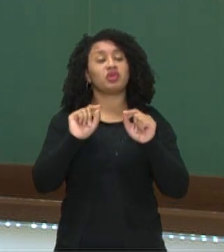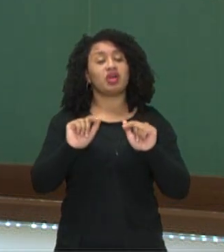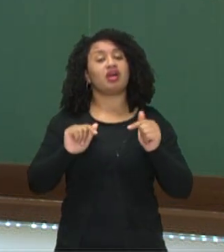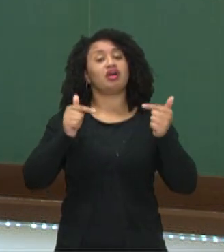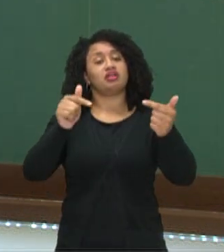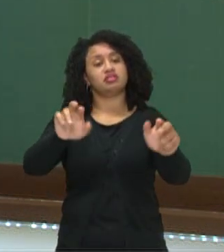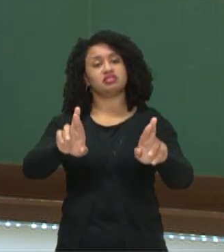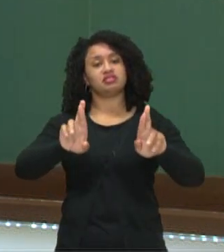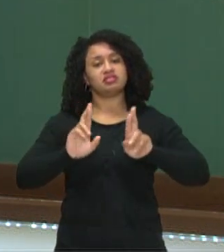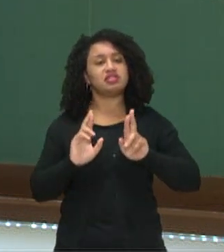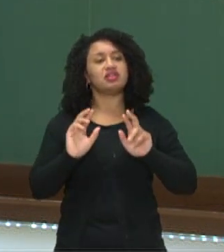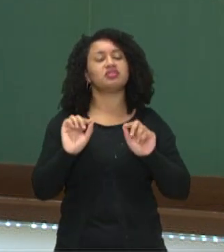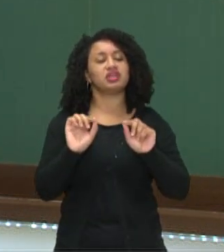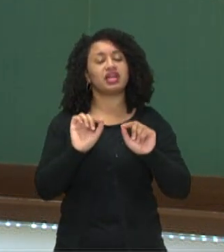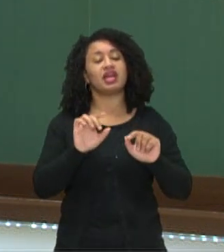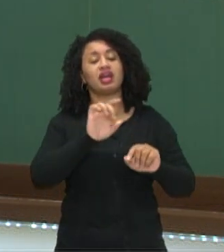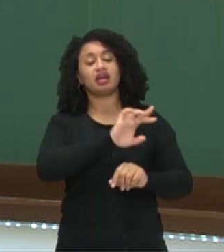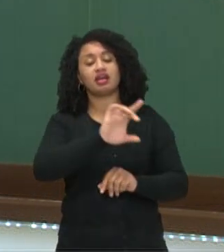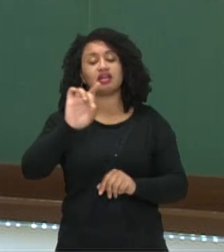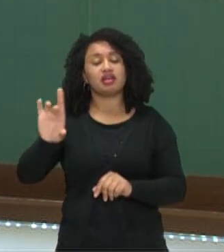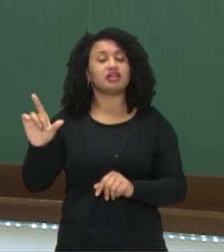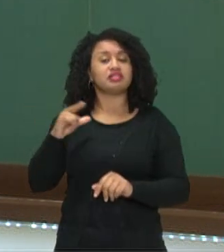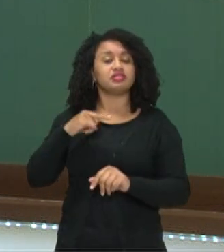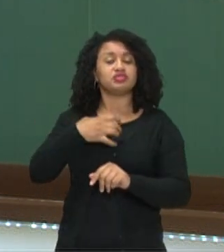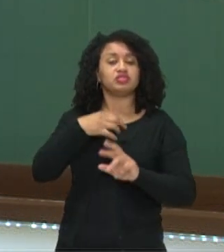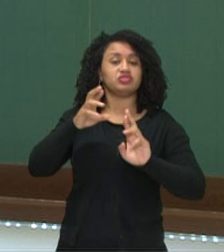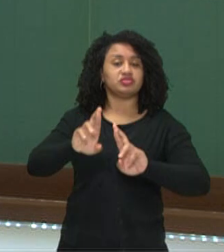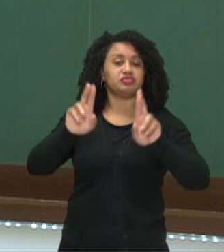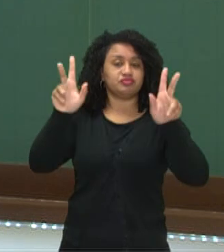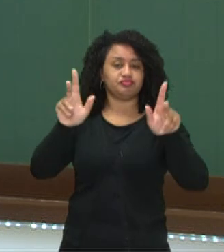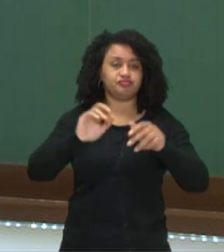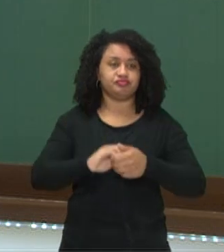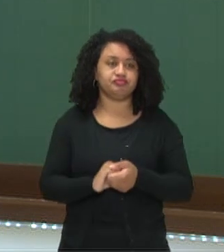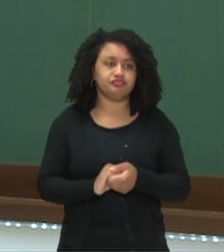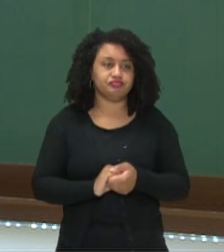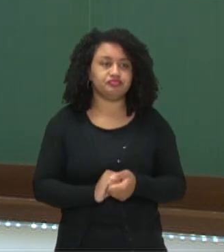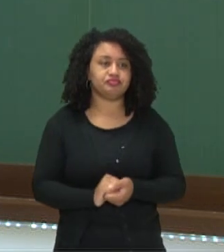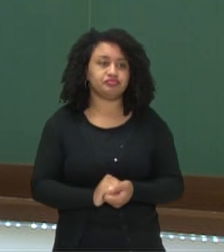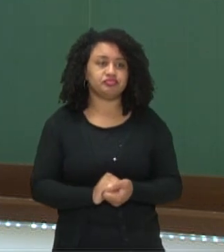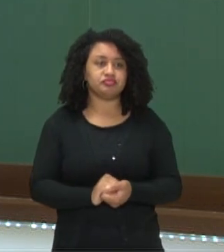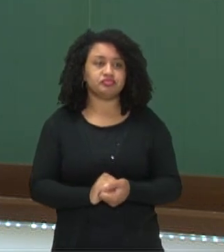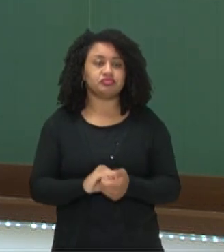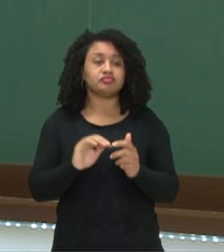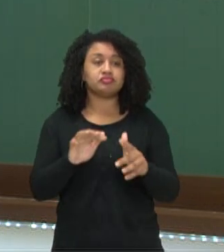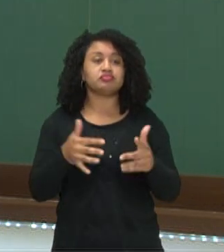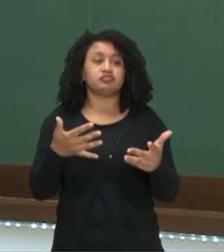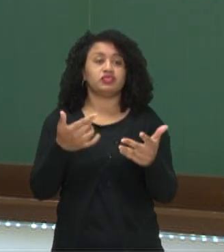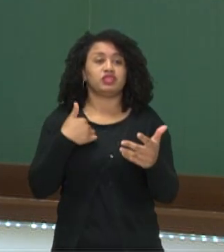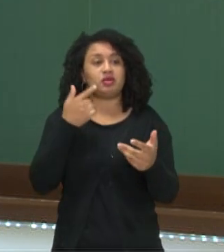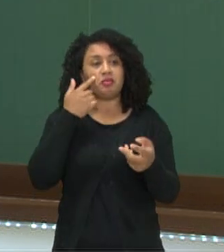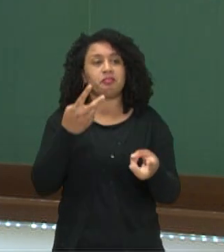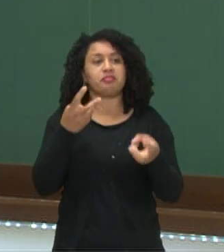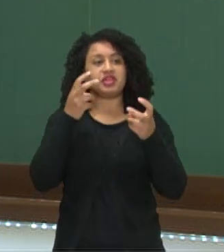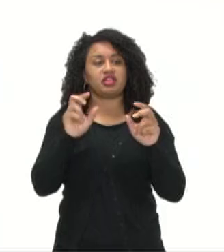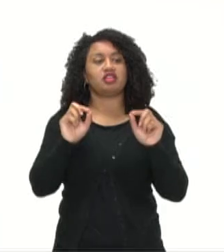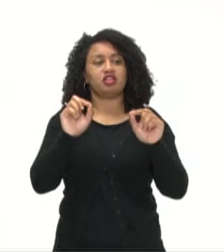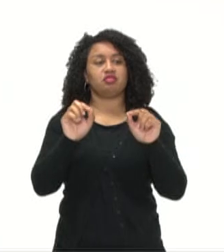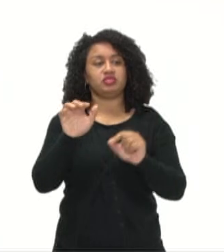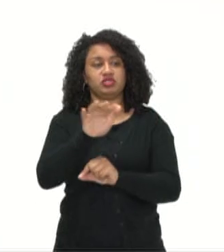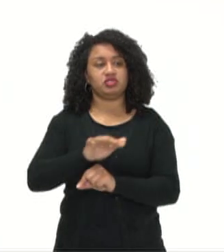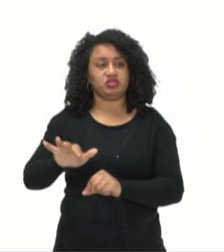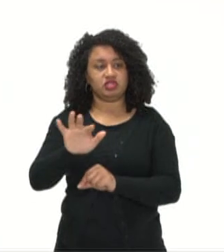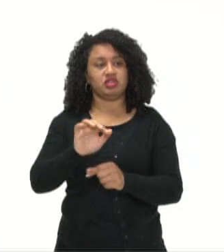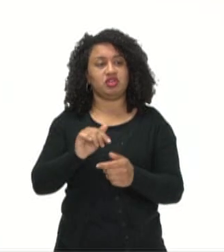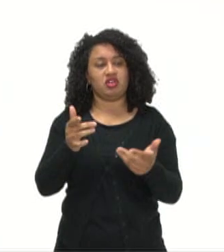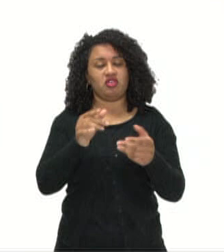reação ela atua sempre em corpos diferentes, ok? Então, veja aqui nessa situação, Isso